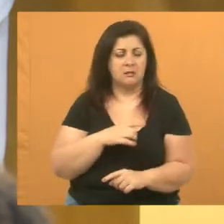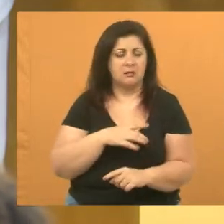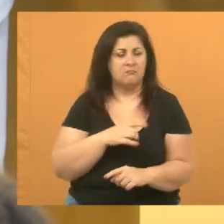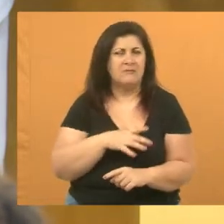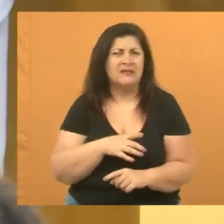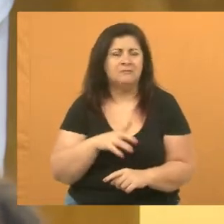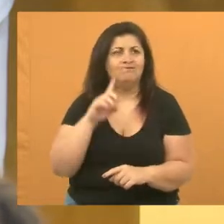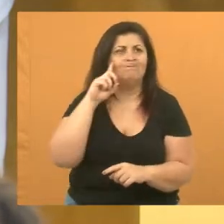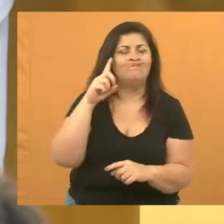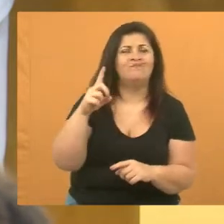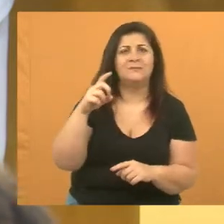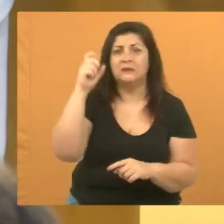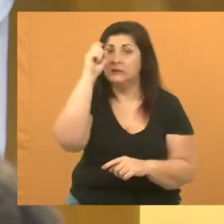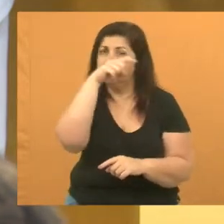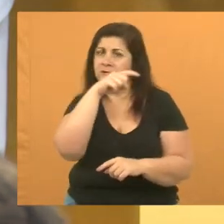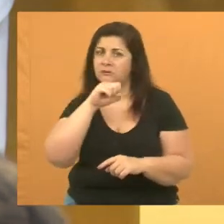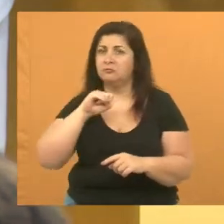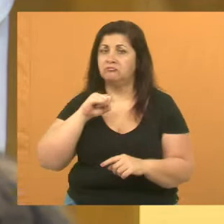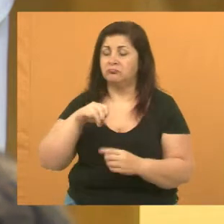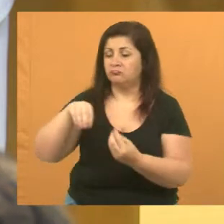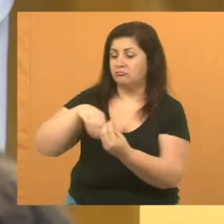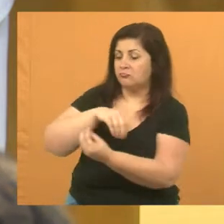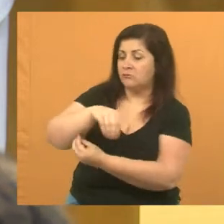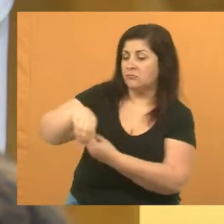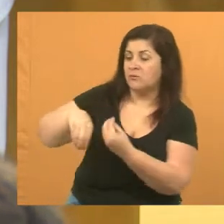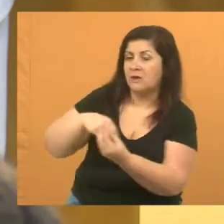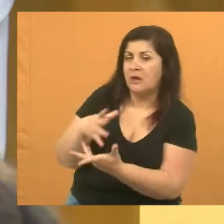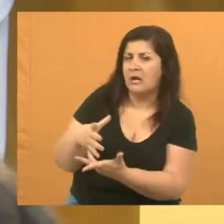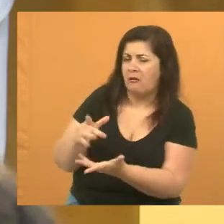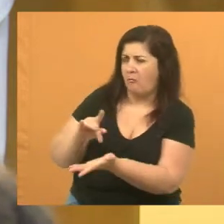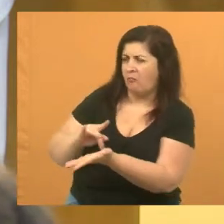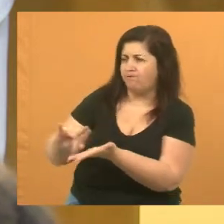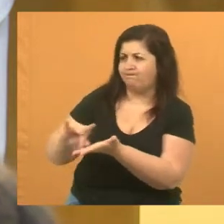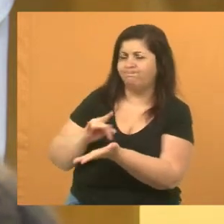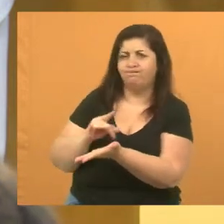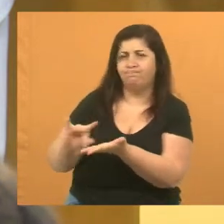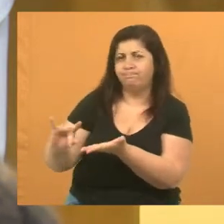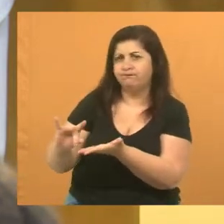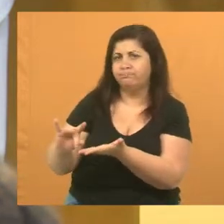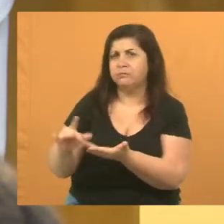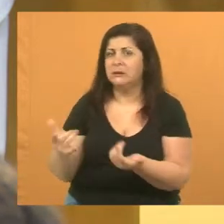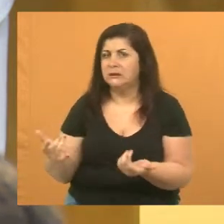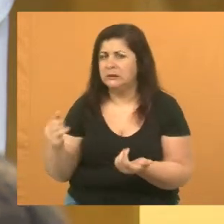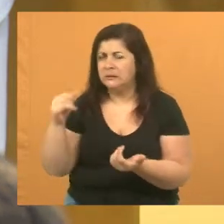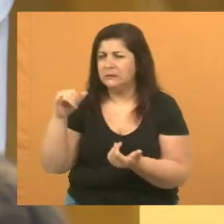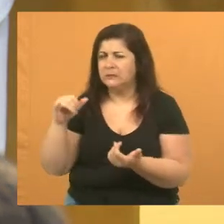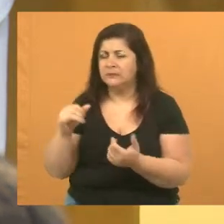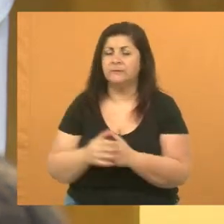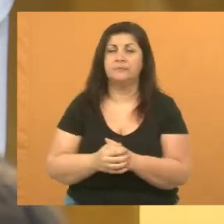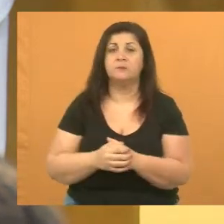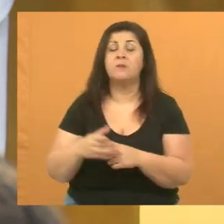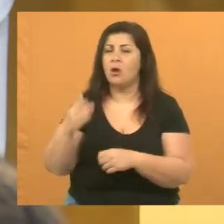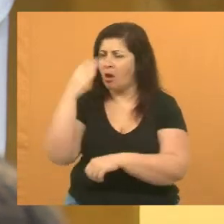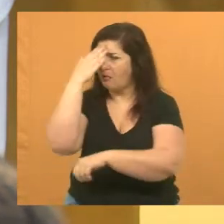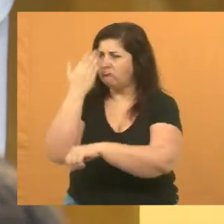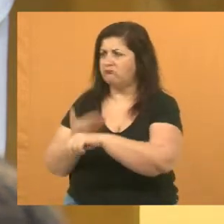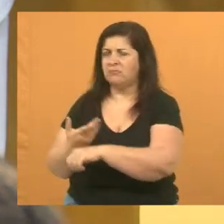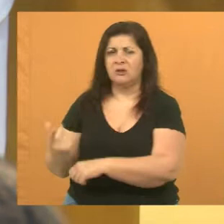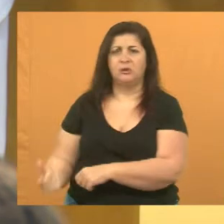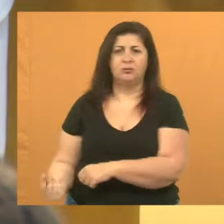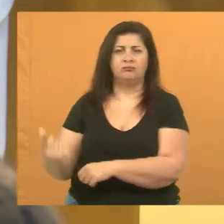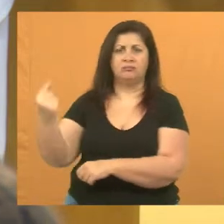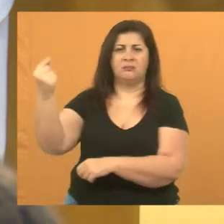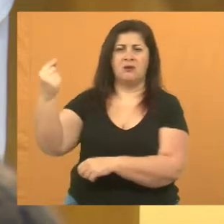de infortúnio, quando me cerca a malícia dos meus inimigos? Eles confiam em seus bens e